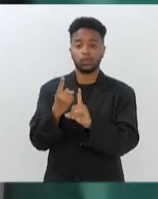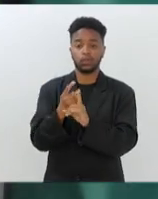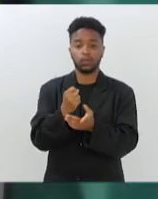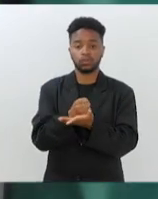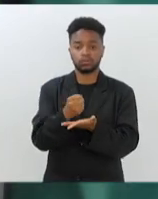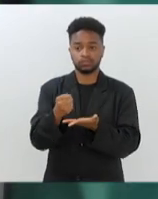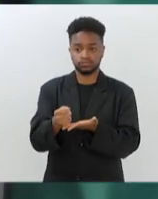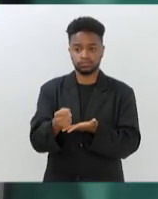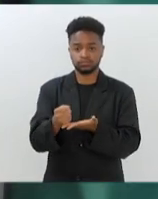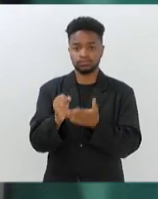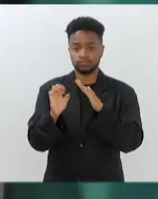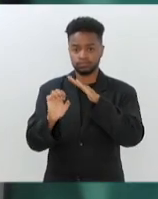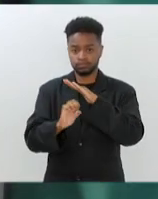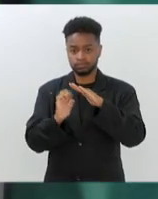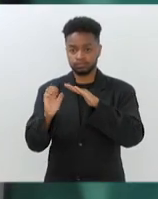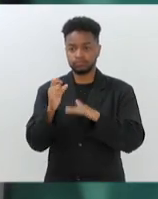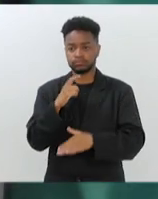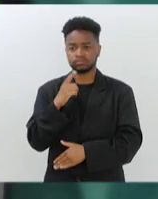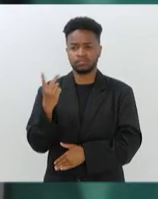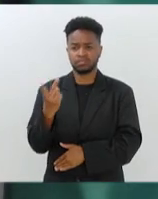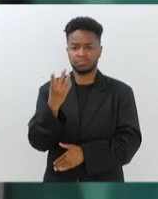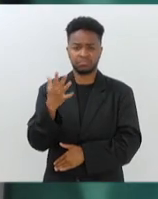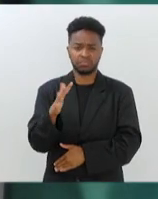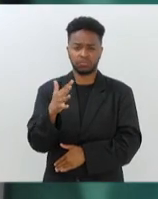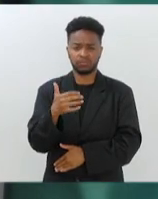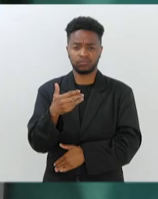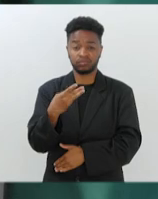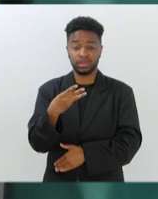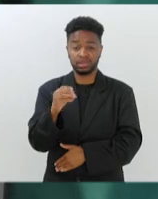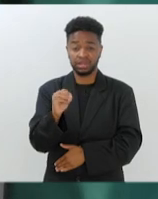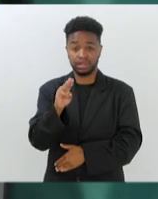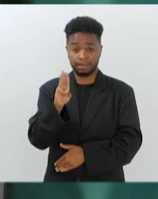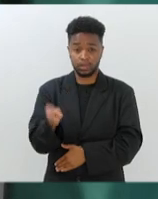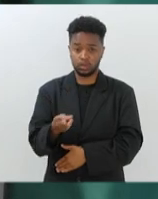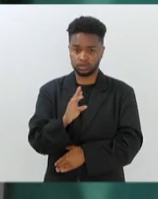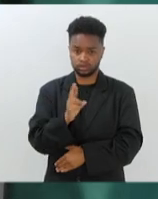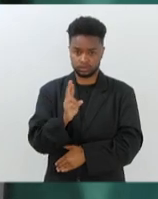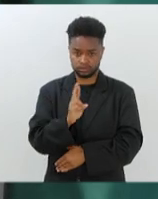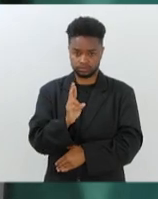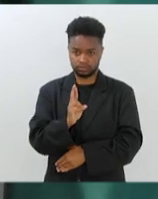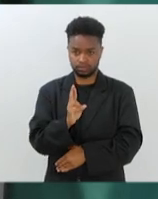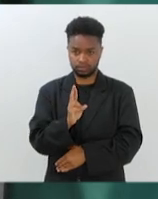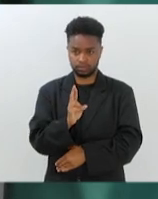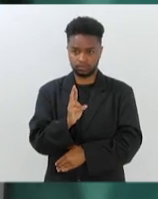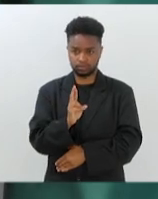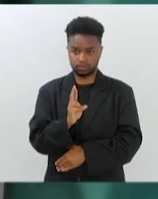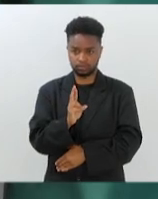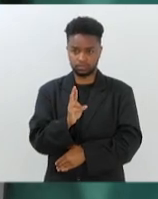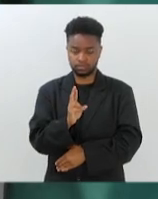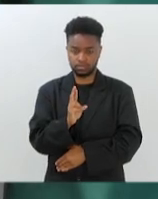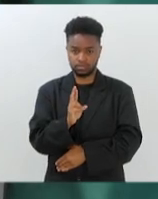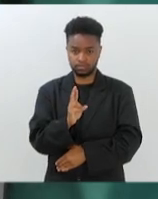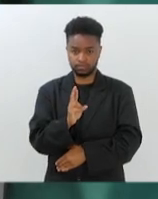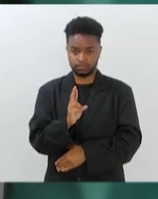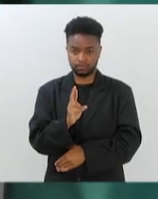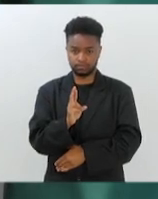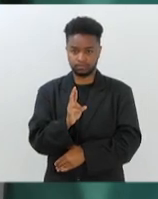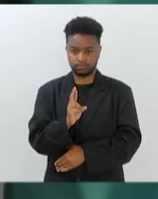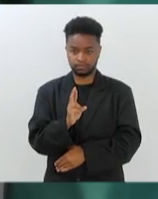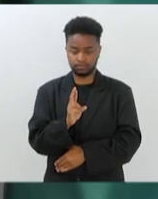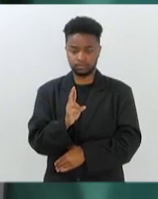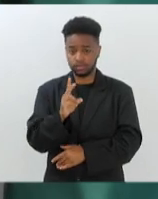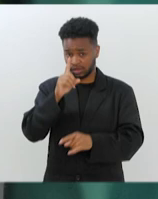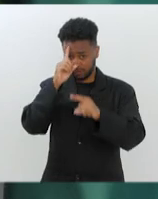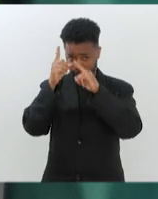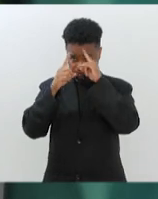com valor aproximadamente quase R 30 milhões deais para inventariar o patrimônio